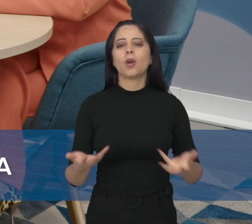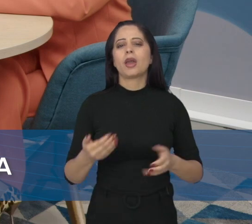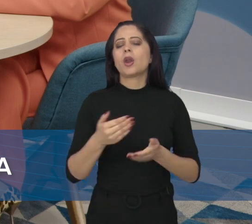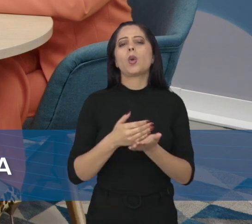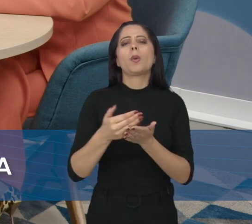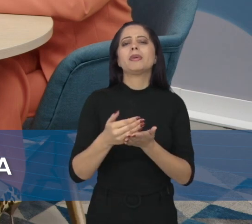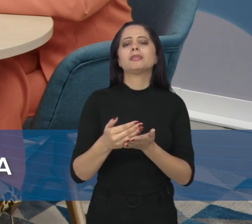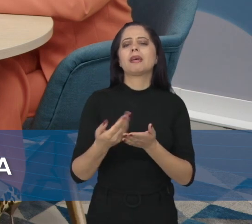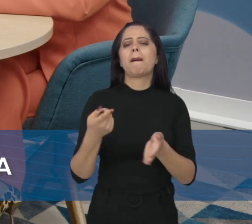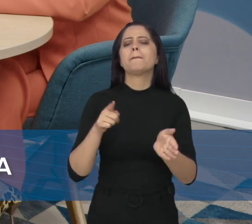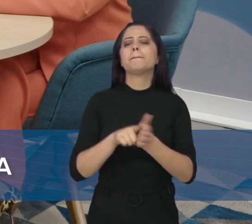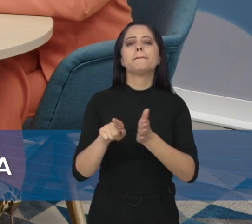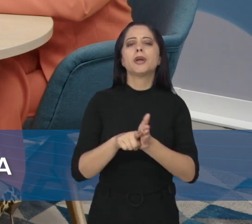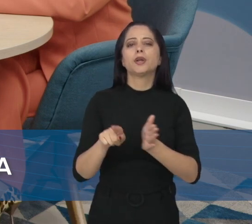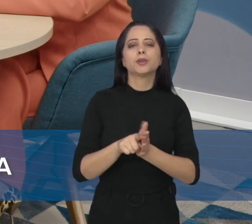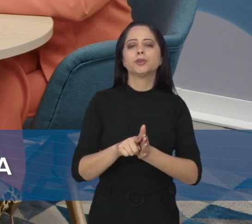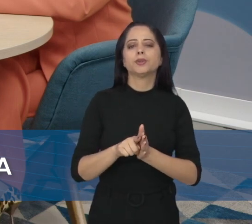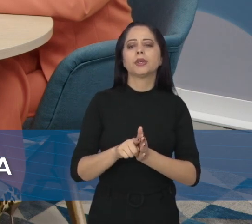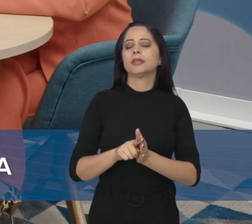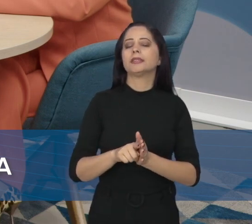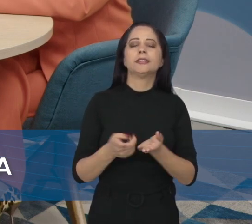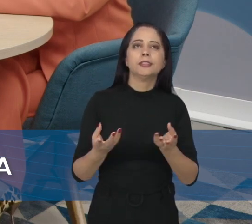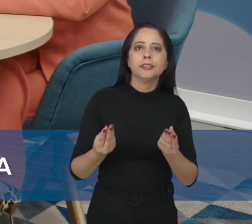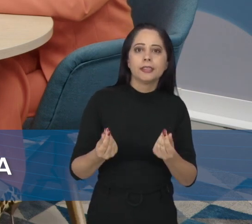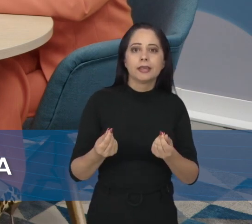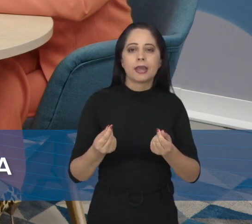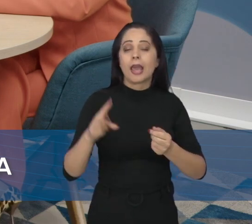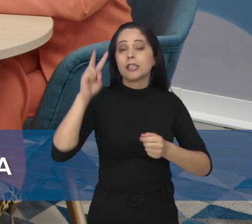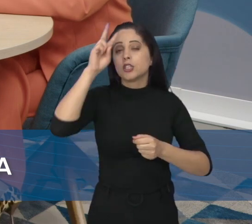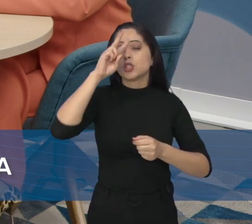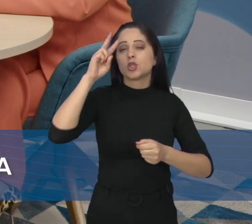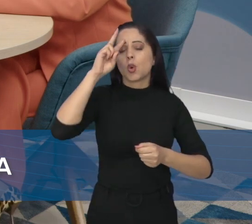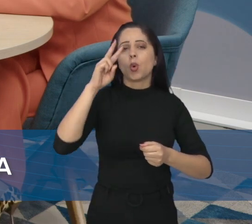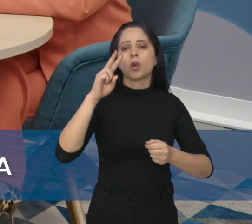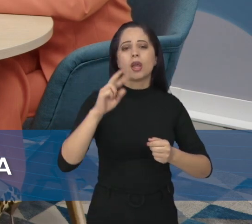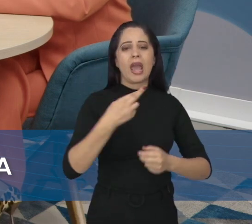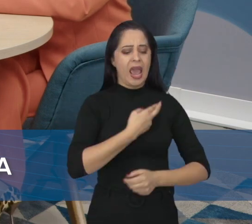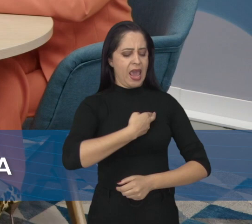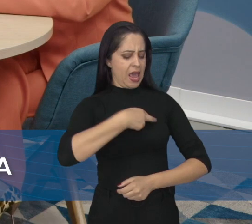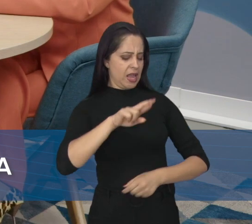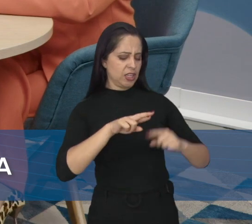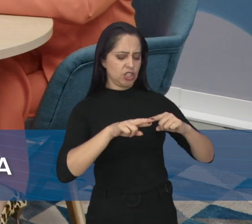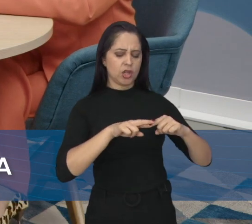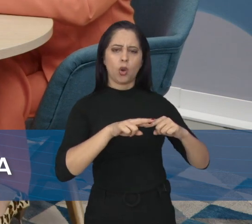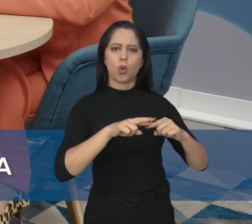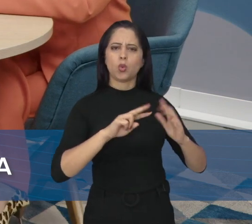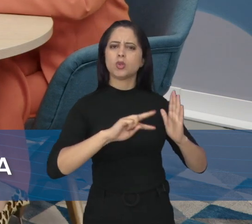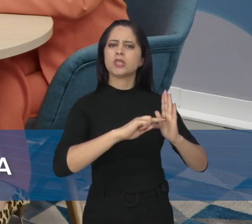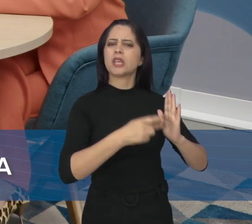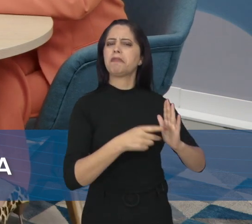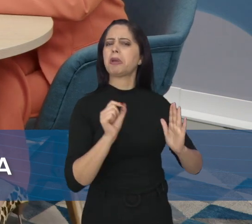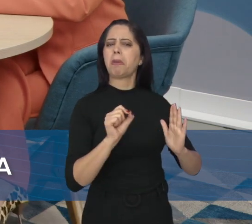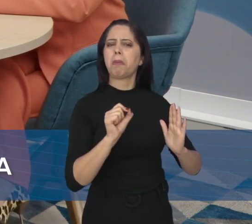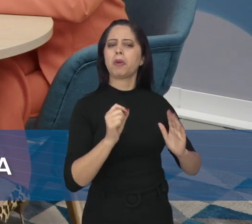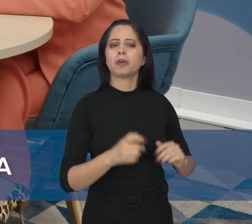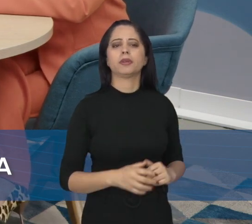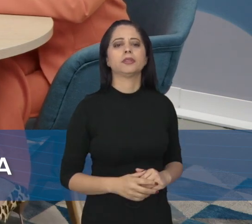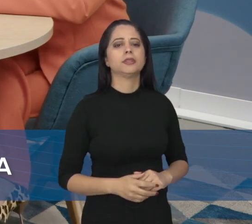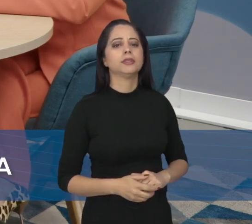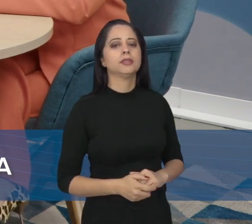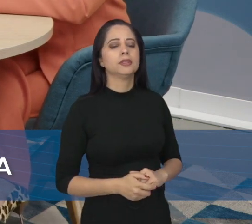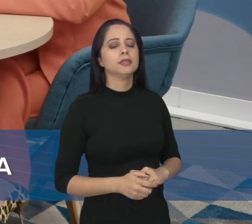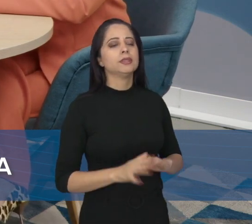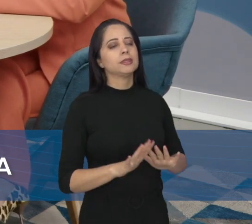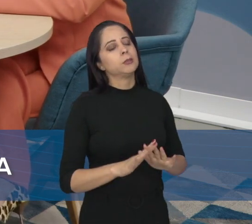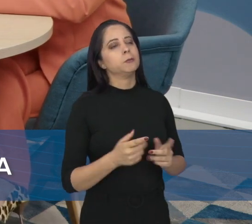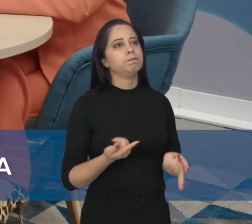começar falando do ponto de vista antropológico, então vamos falar o que significa a religião sob esse ponto.